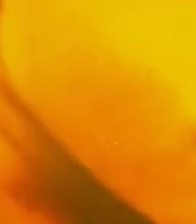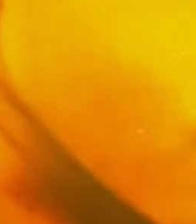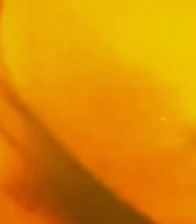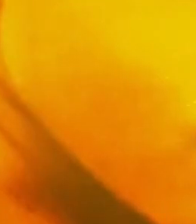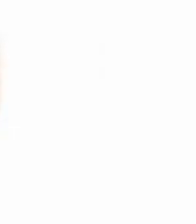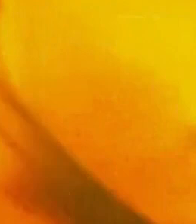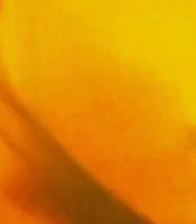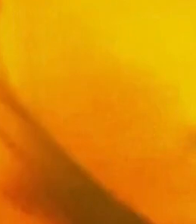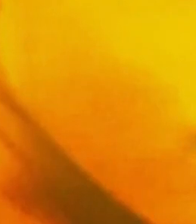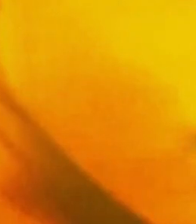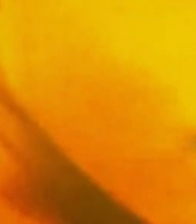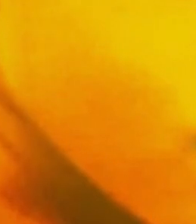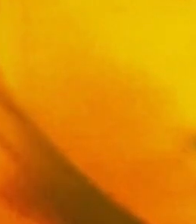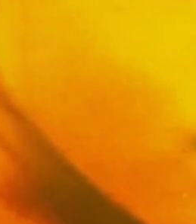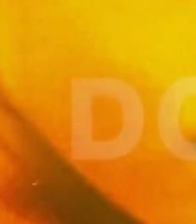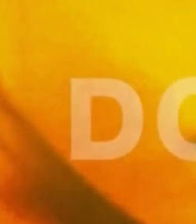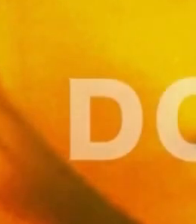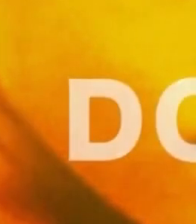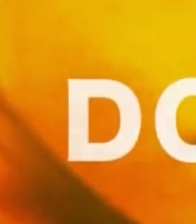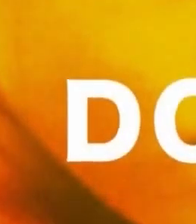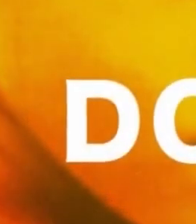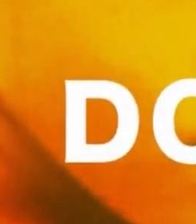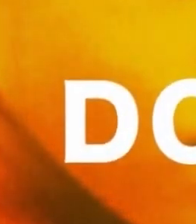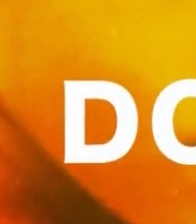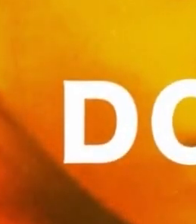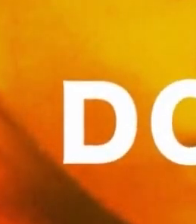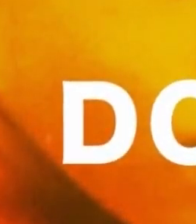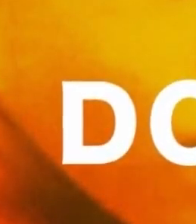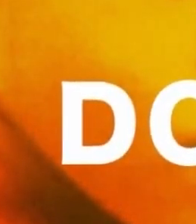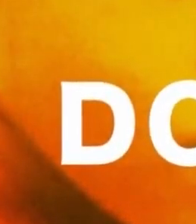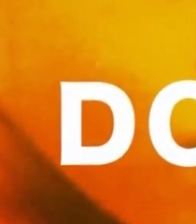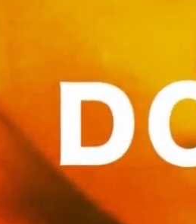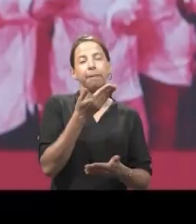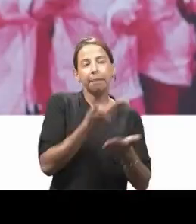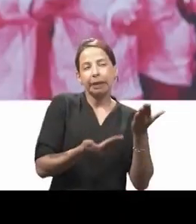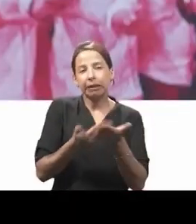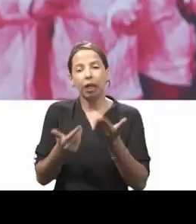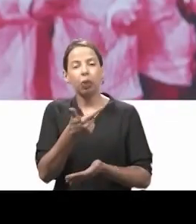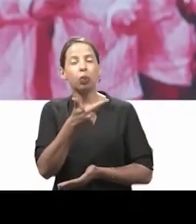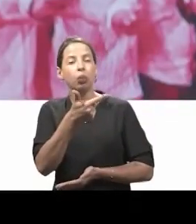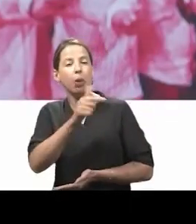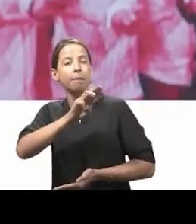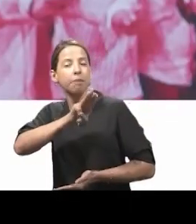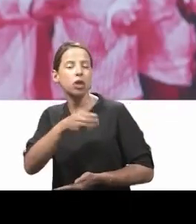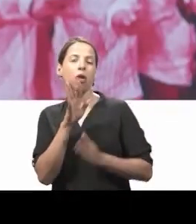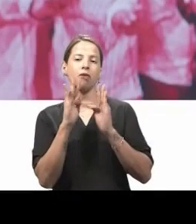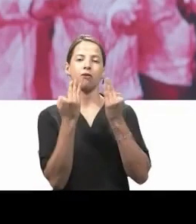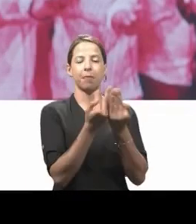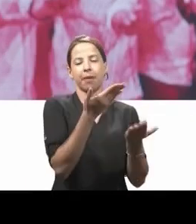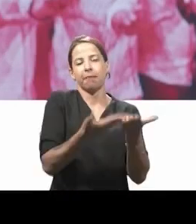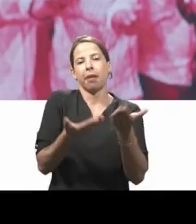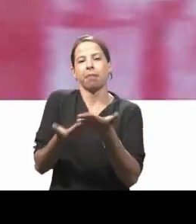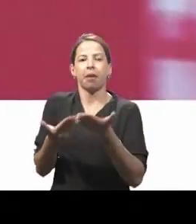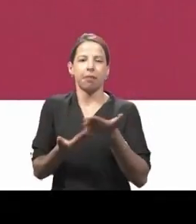Governo Bolsonaro tirou 2 milhões de famílias do Bolsa Família na Bahia. Passar pano pra um governo tão ruim